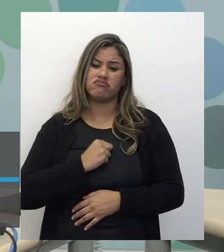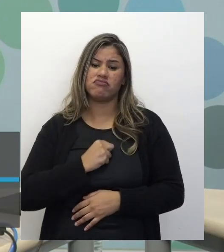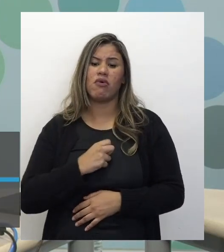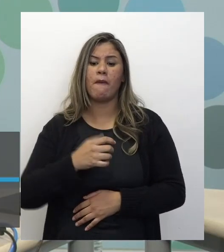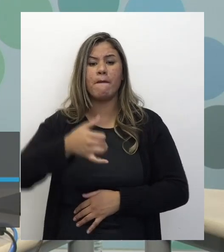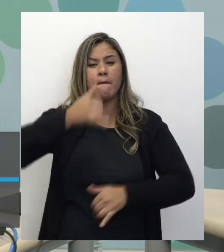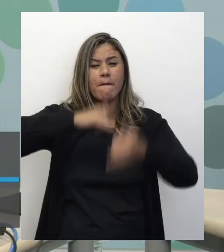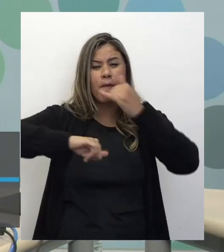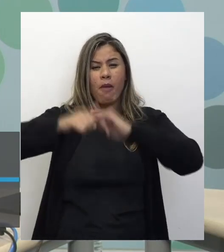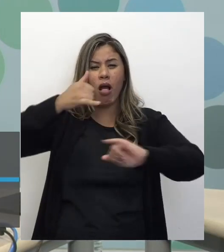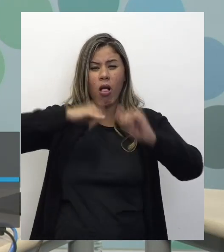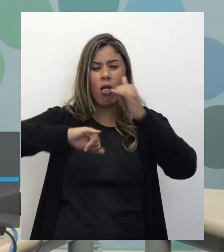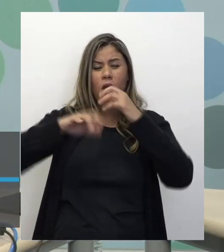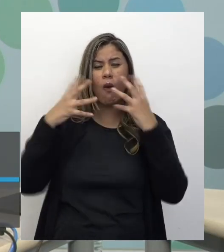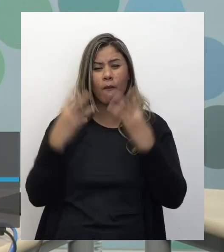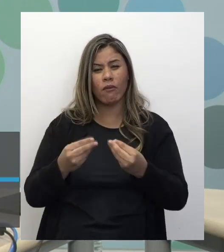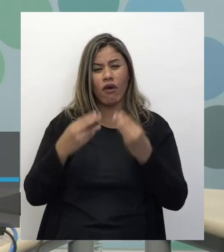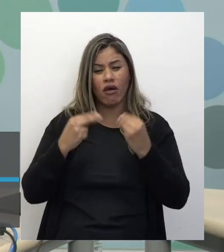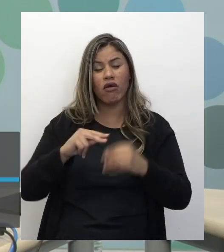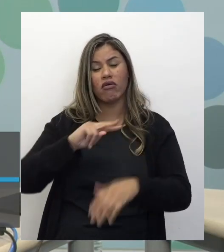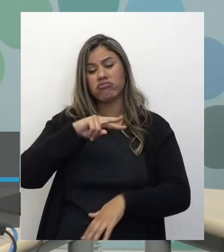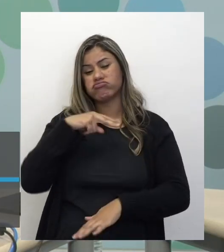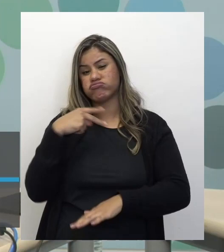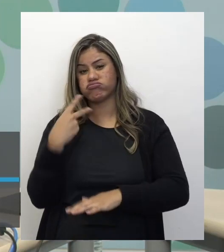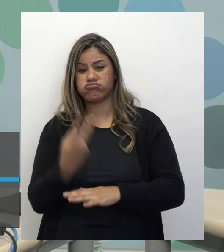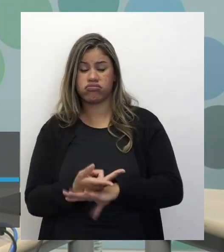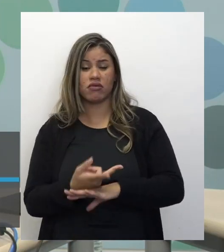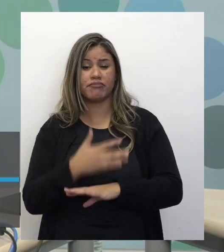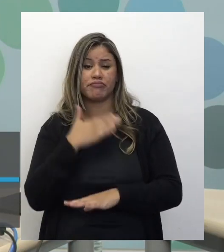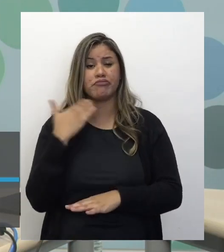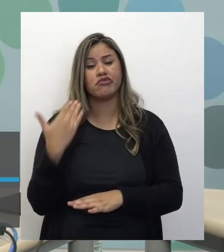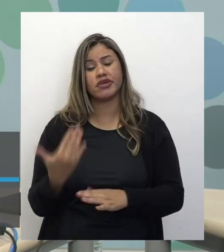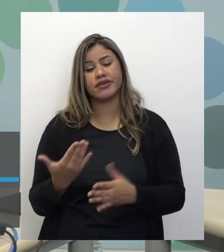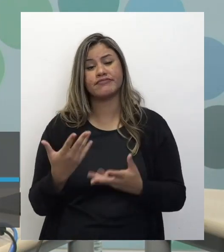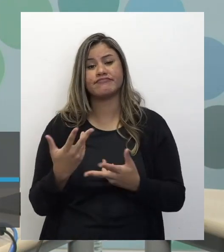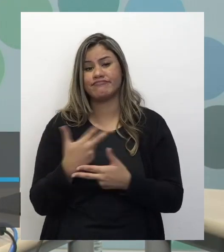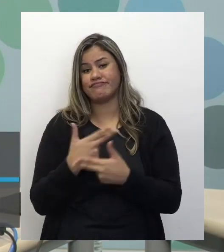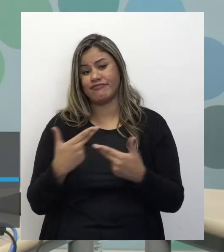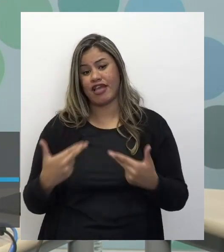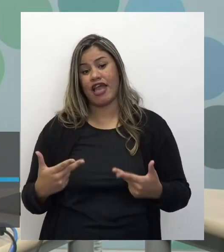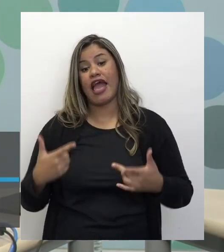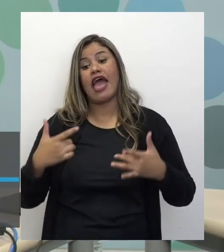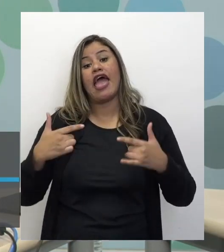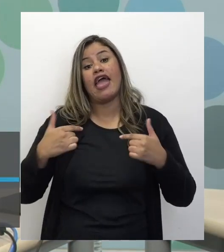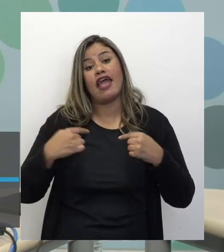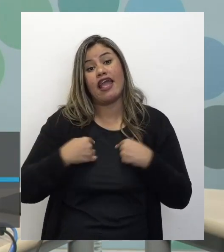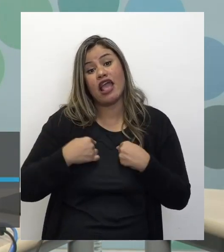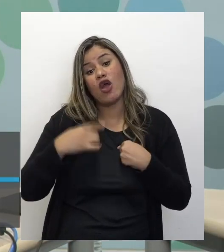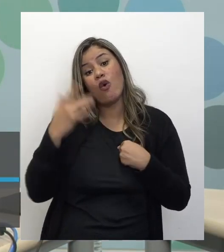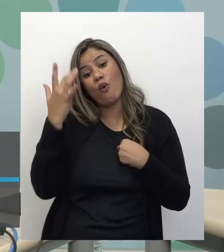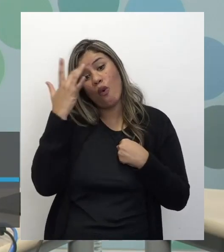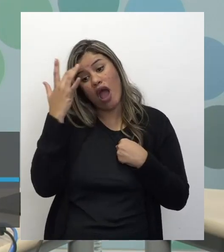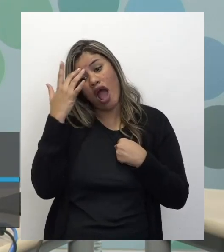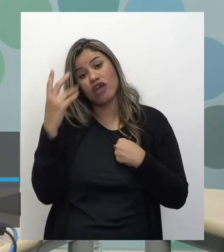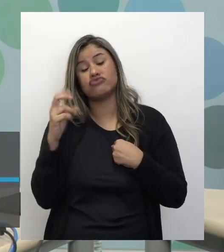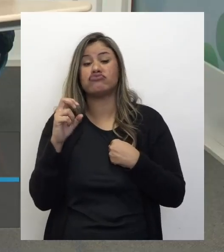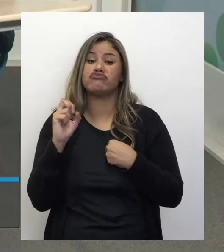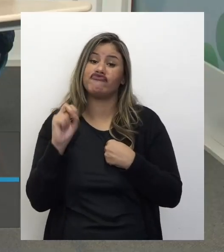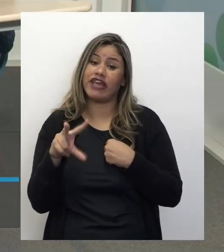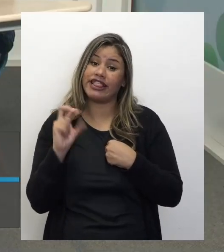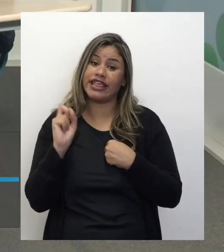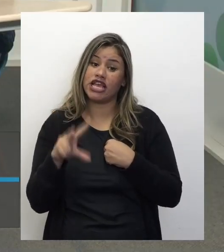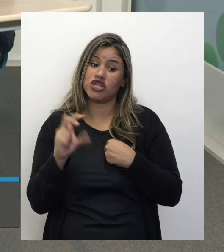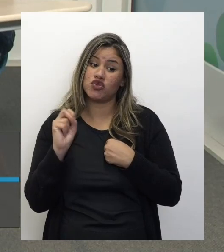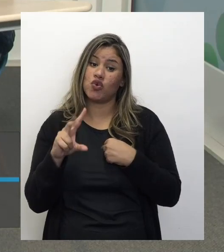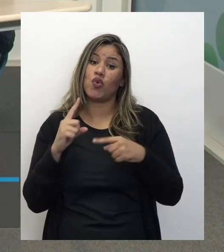bebida que ele tomou, que foi muita, enfim, tem essas especulações aí, mas eu particularmente defendo a do envenenamento, olha, porque o cara